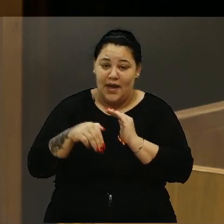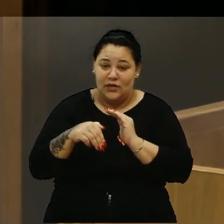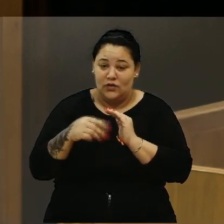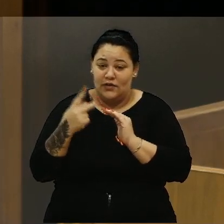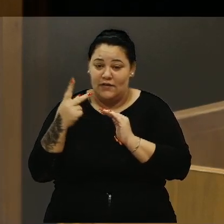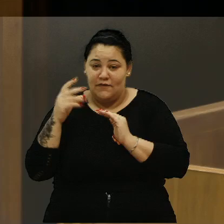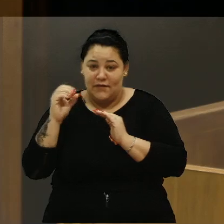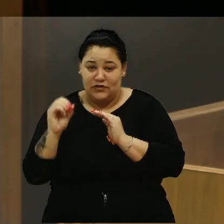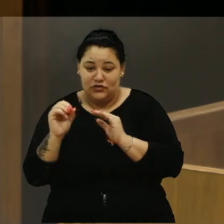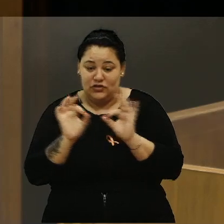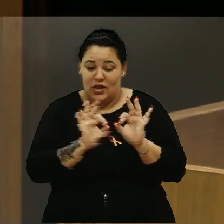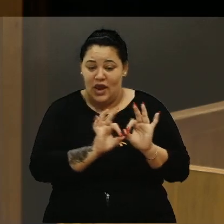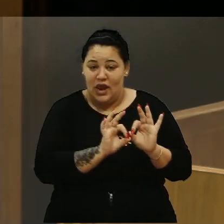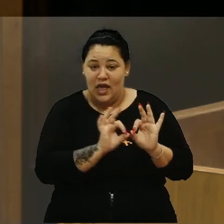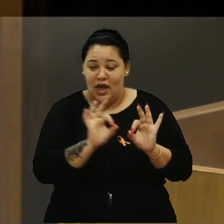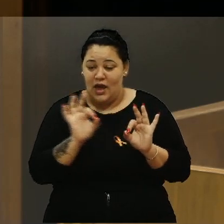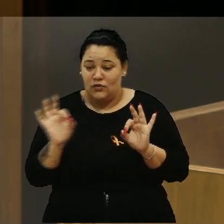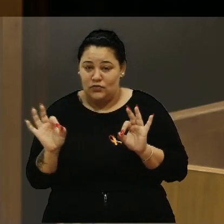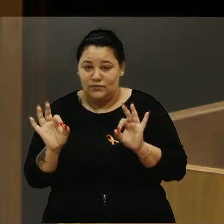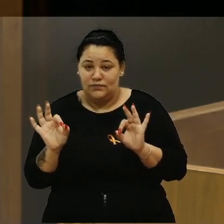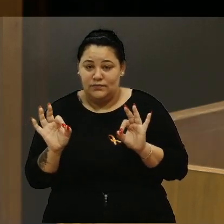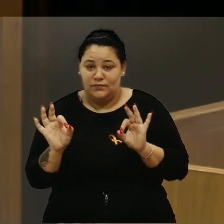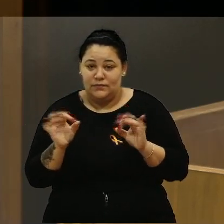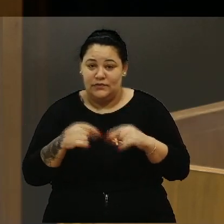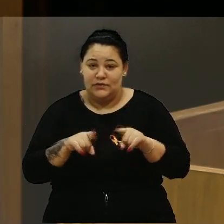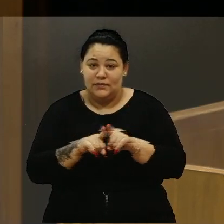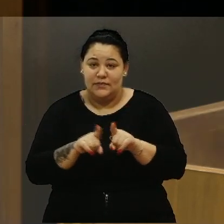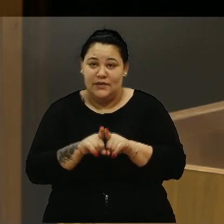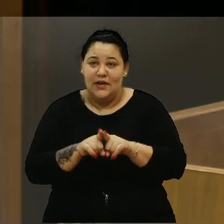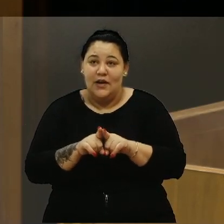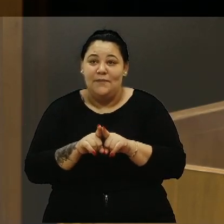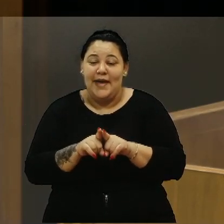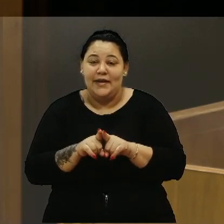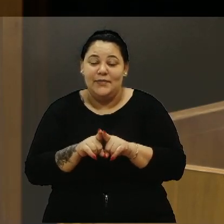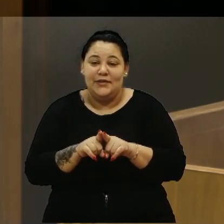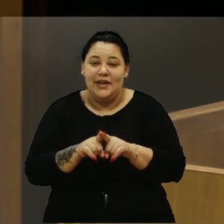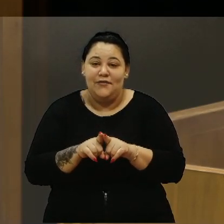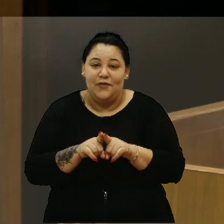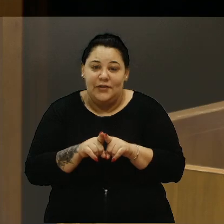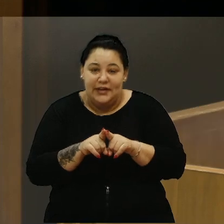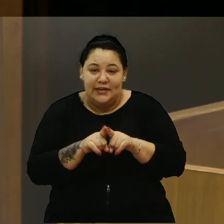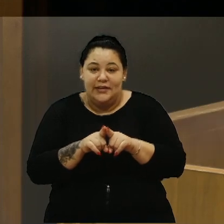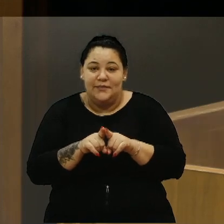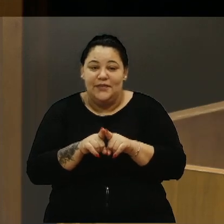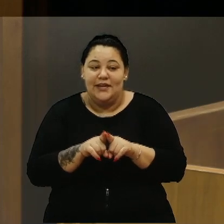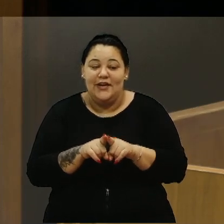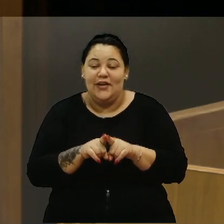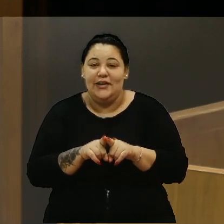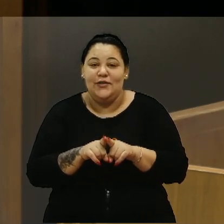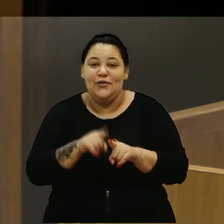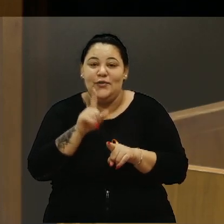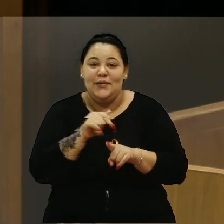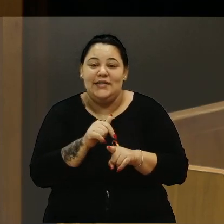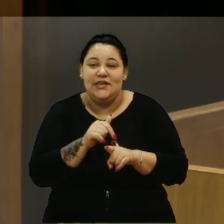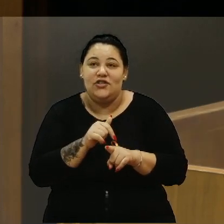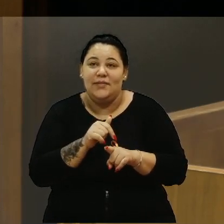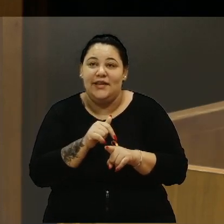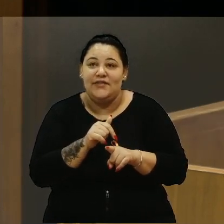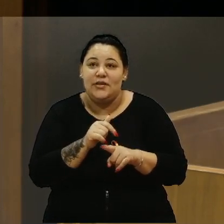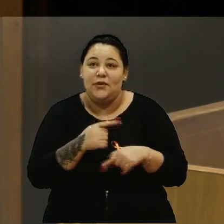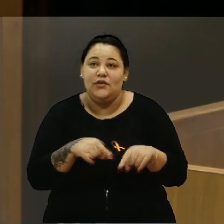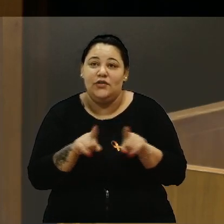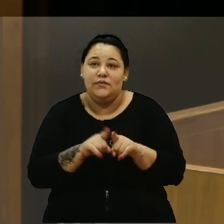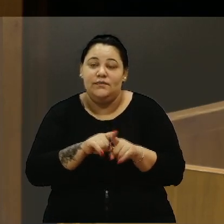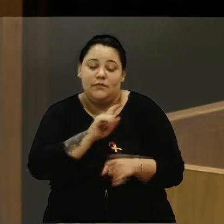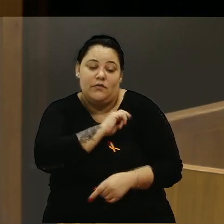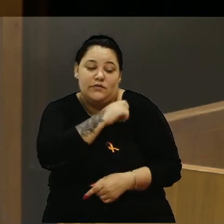largura por 4 metros de comprimento, só o piso no chão, para não sujar os pés. Os fiscais